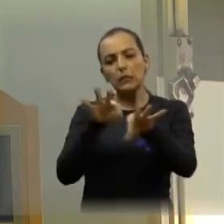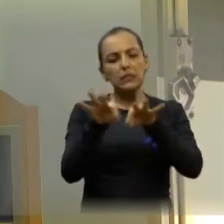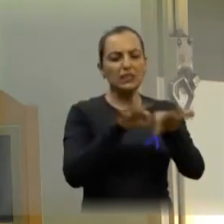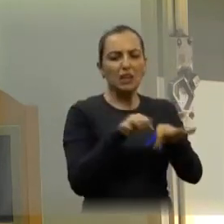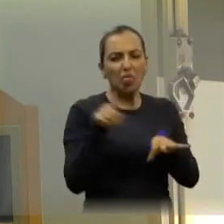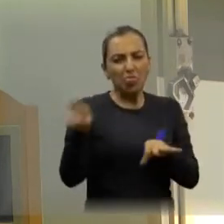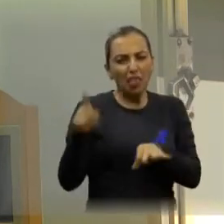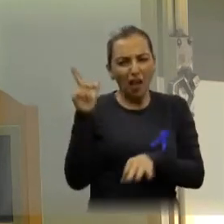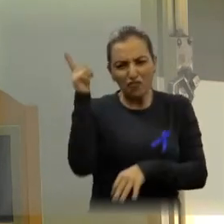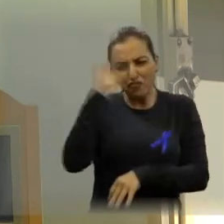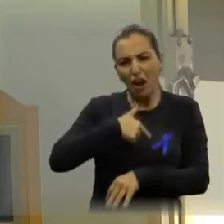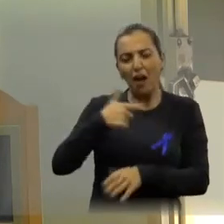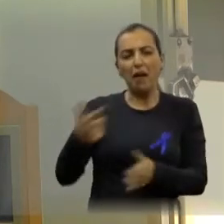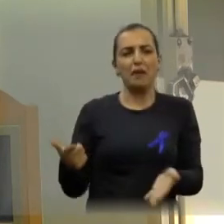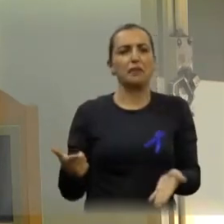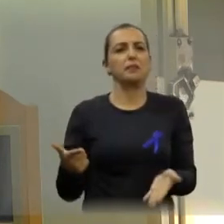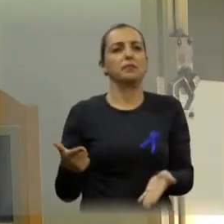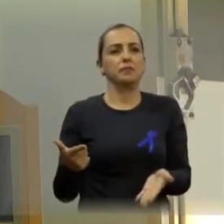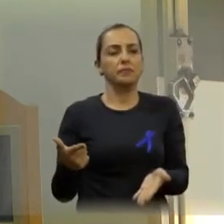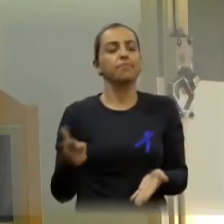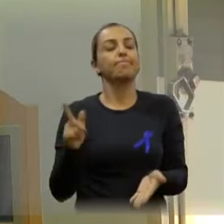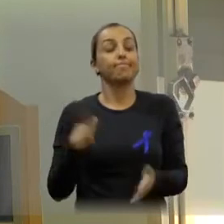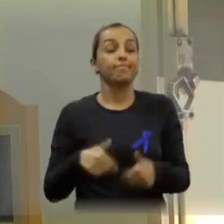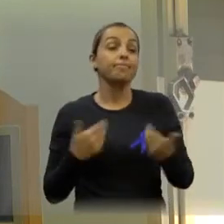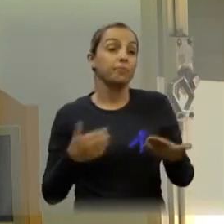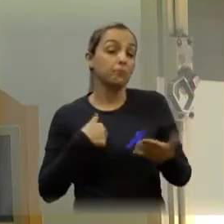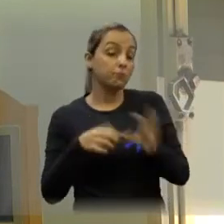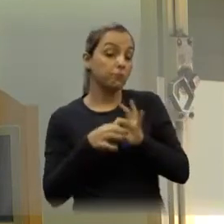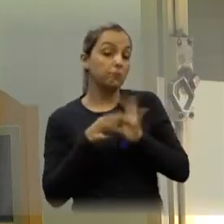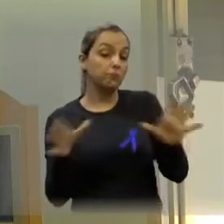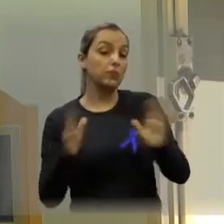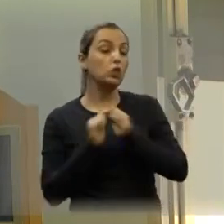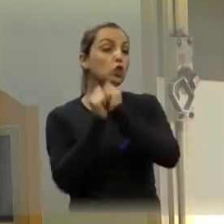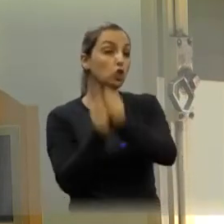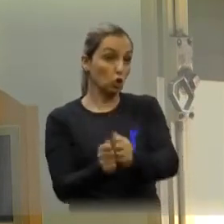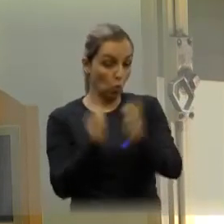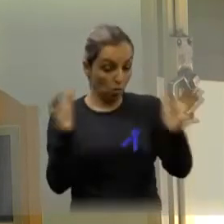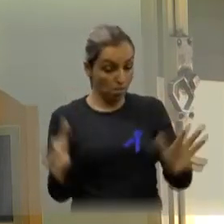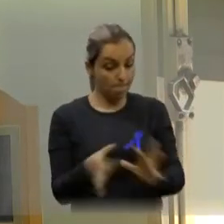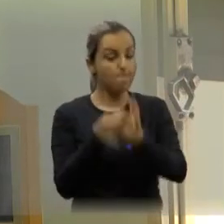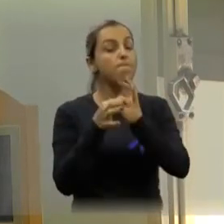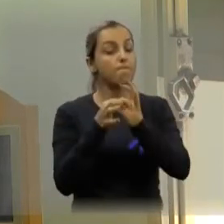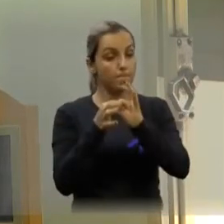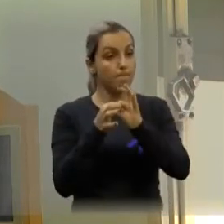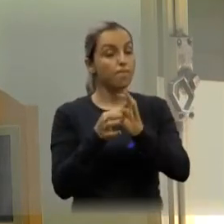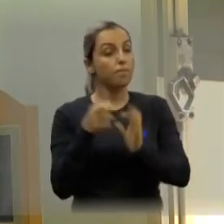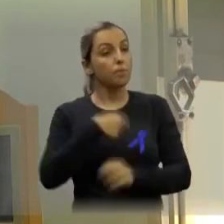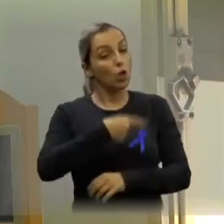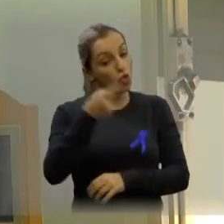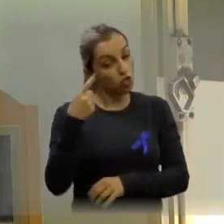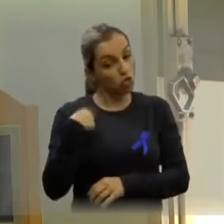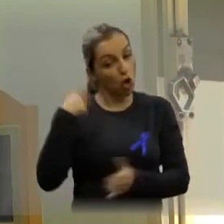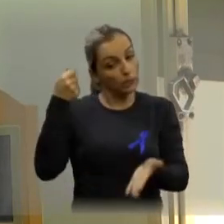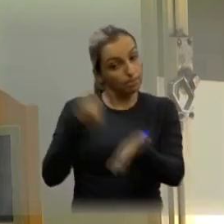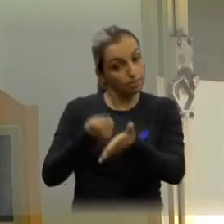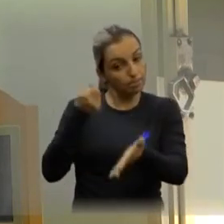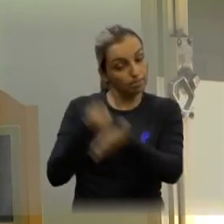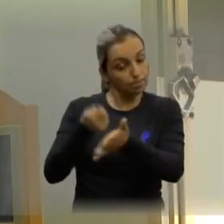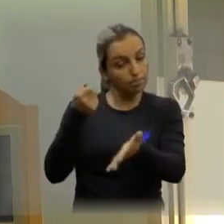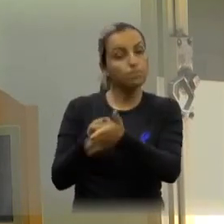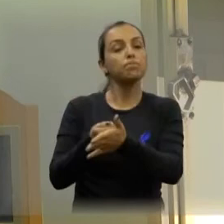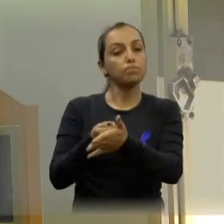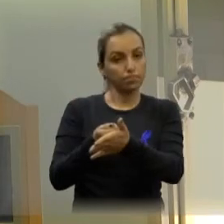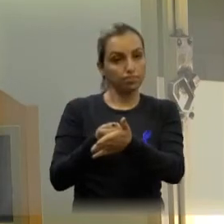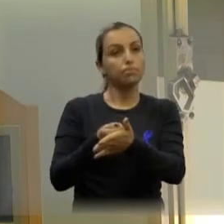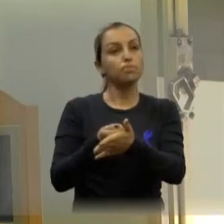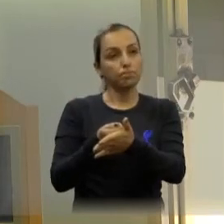Tá muito feio aqui lá. Então, eu estou à disposição, vamos junto aí, porque eu acho que nós temos que cobrar isso daí. Nós